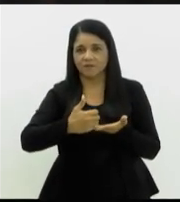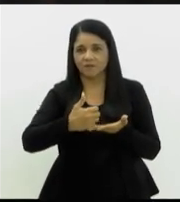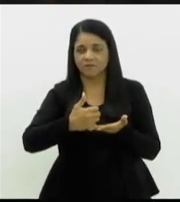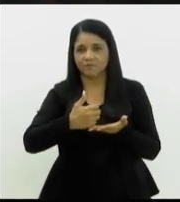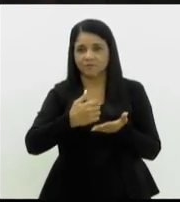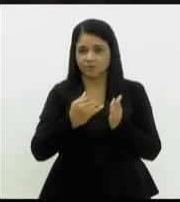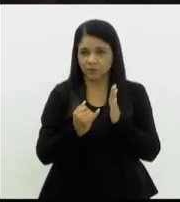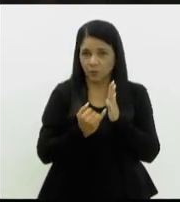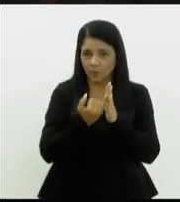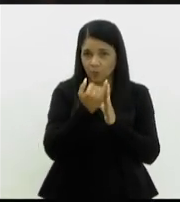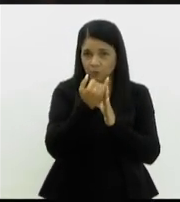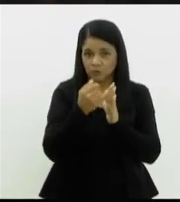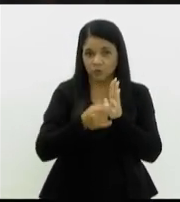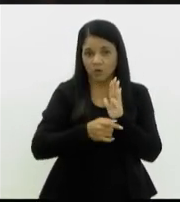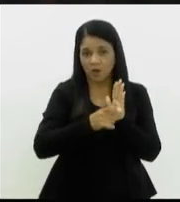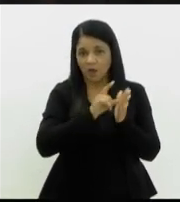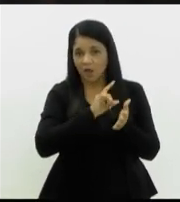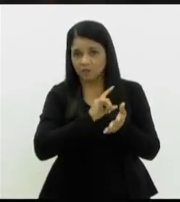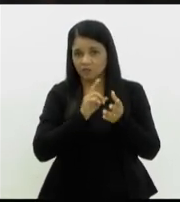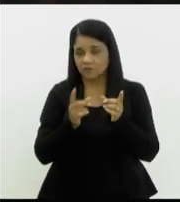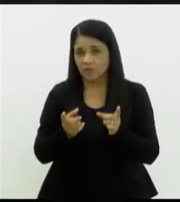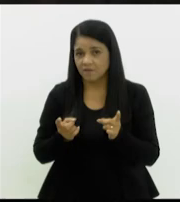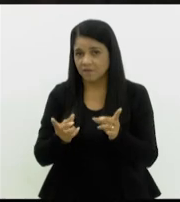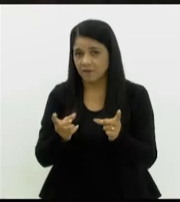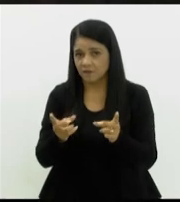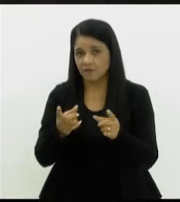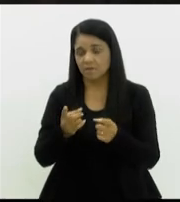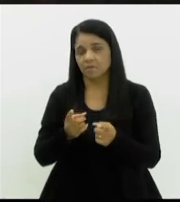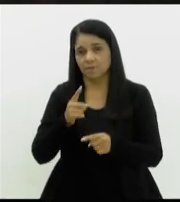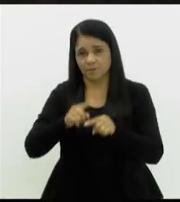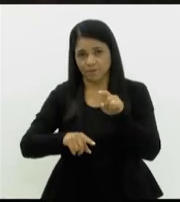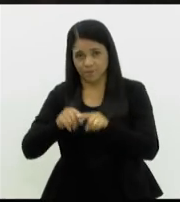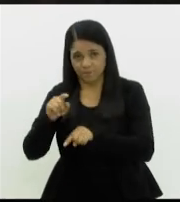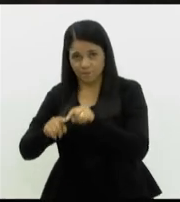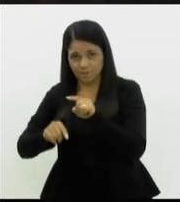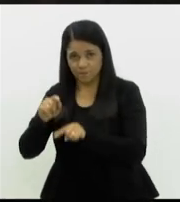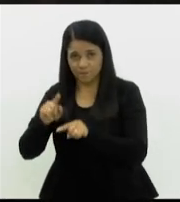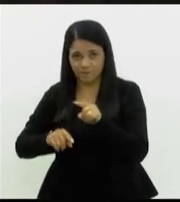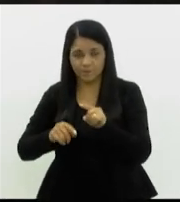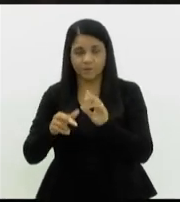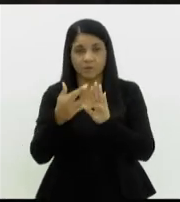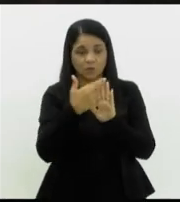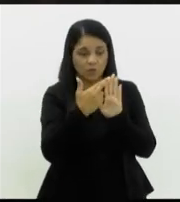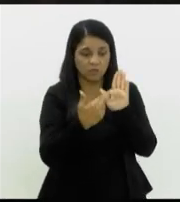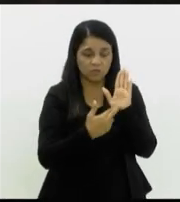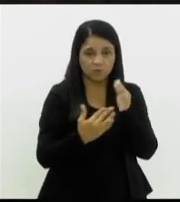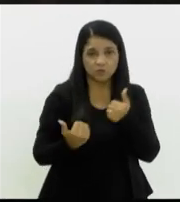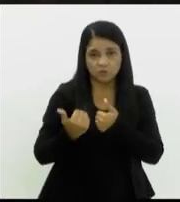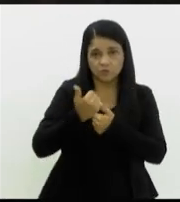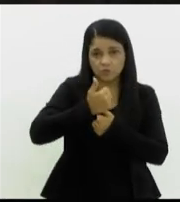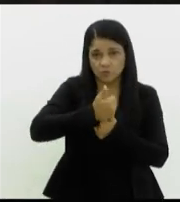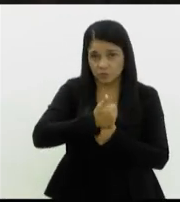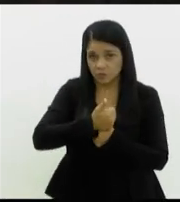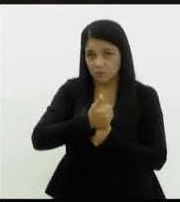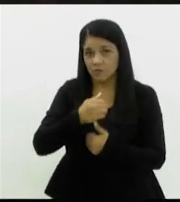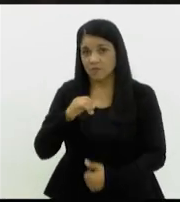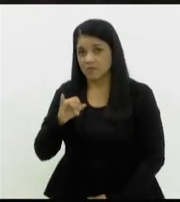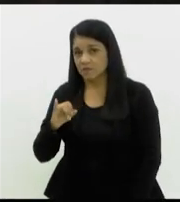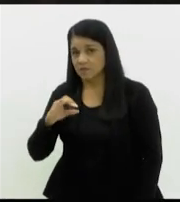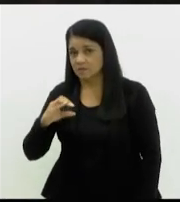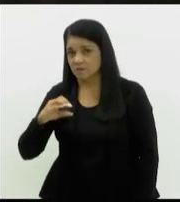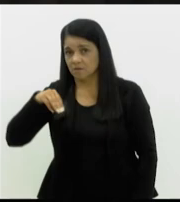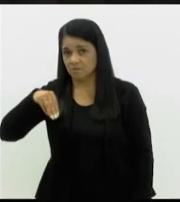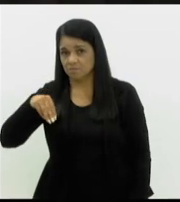antes da venda dos produtos no regime de substituição o seu